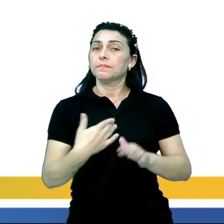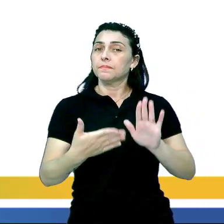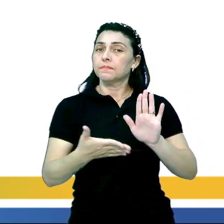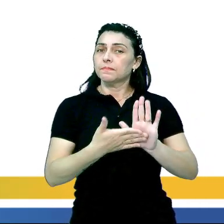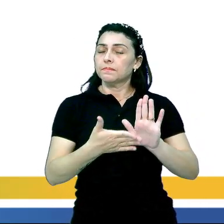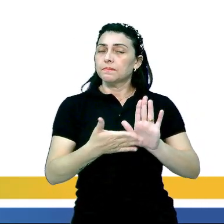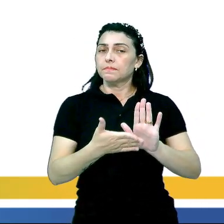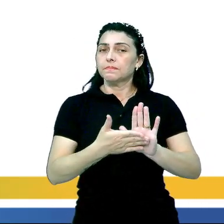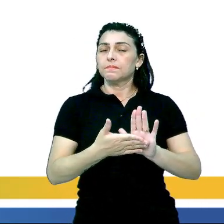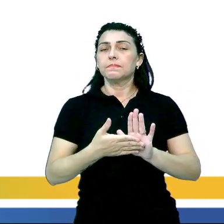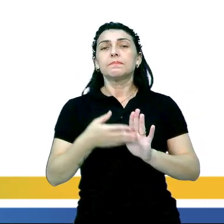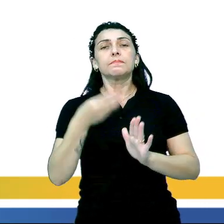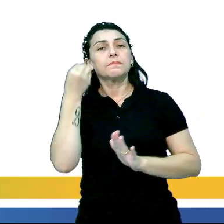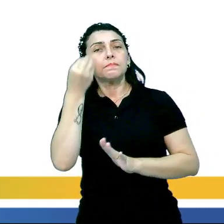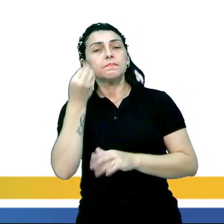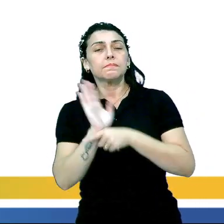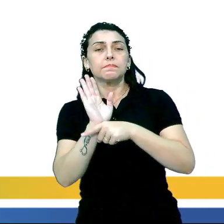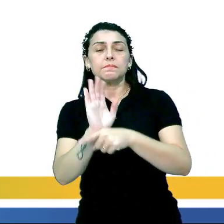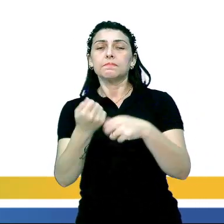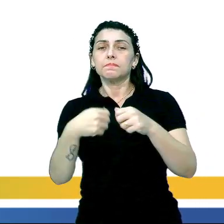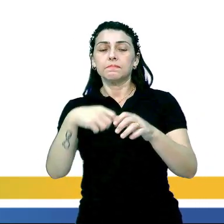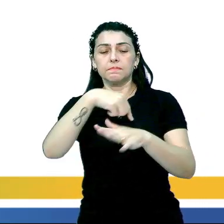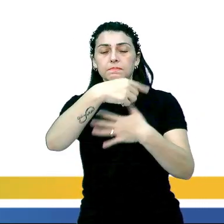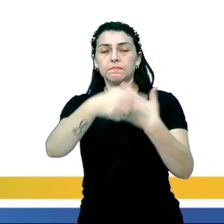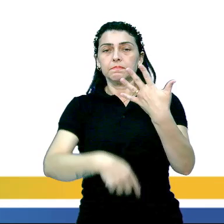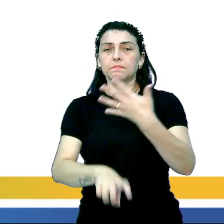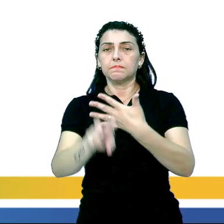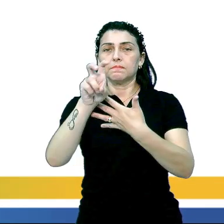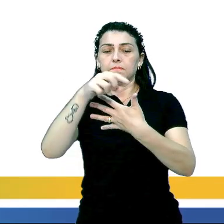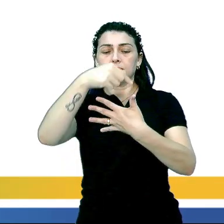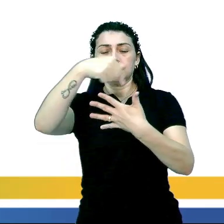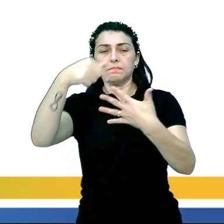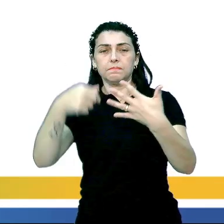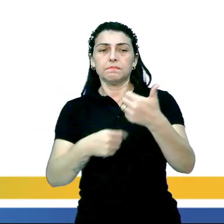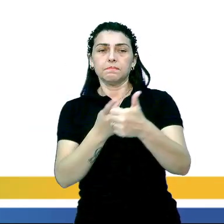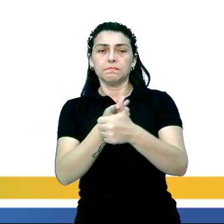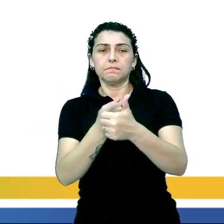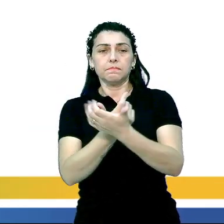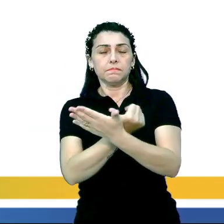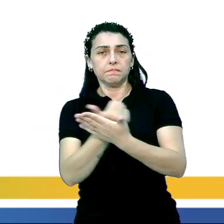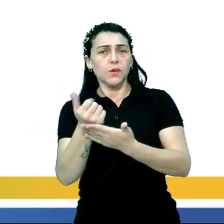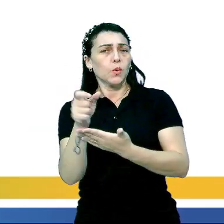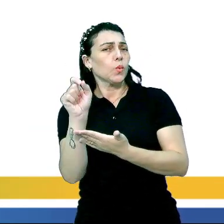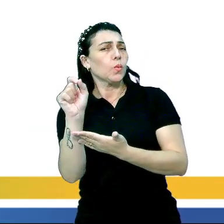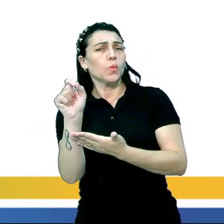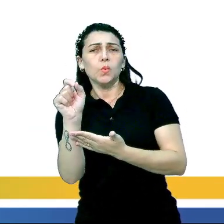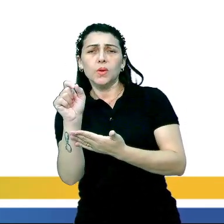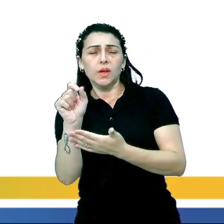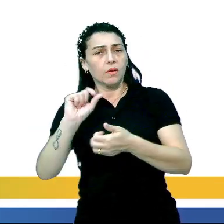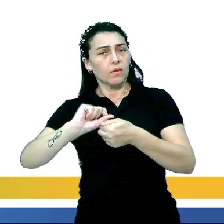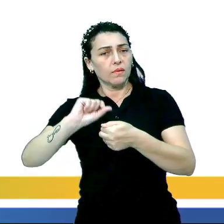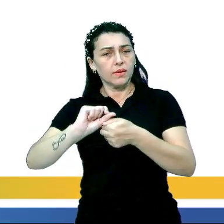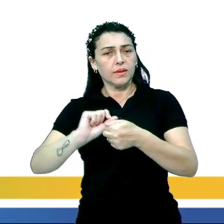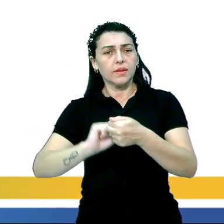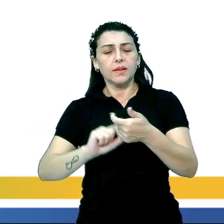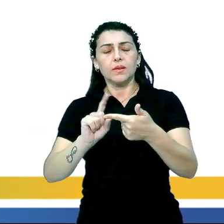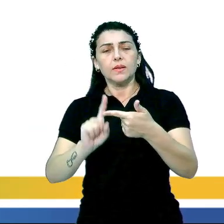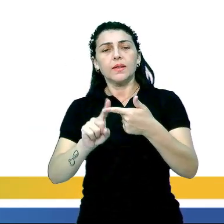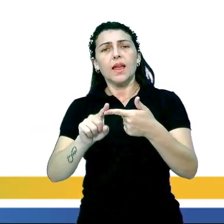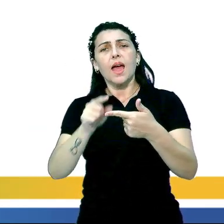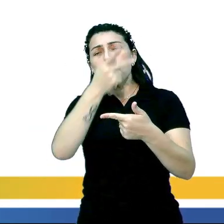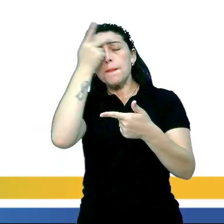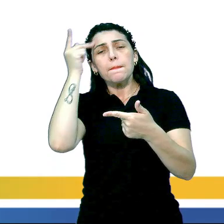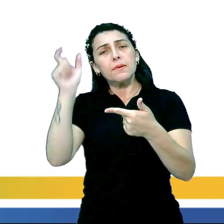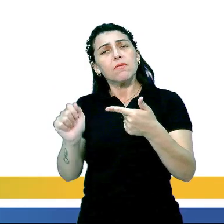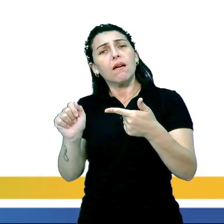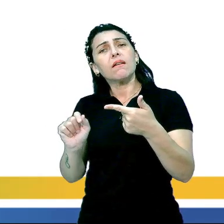de intervenção, ela precisa de 5 elementos. O primeiro é a ação, o que é que eu vou fazer. O